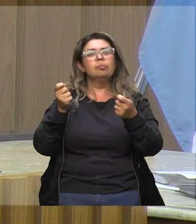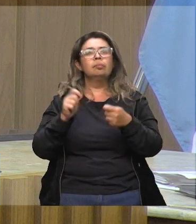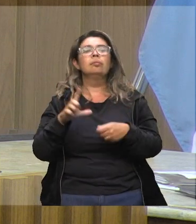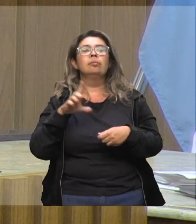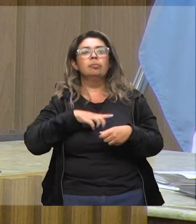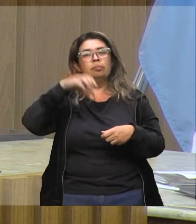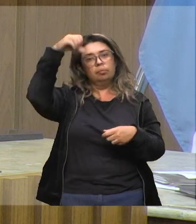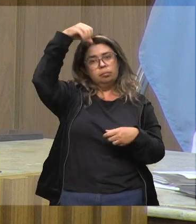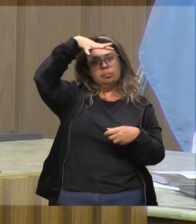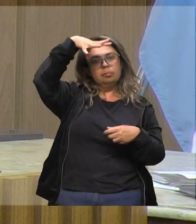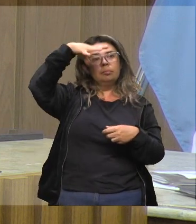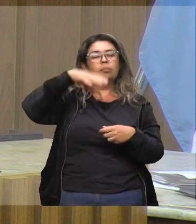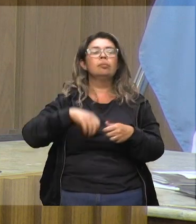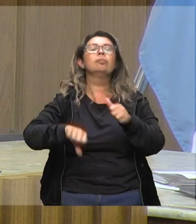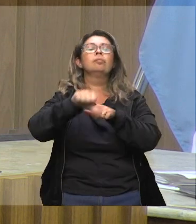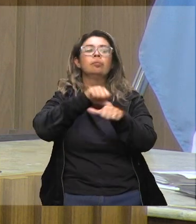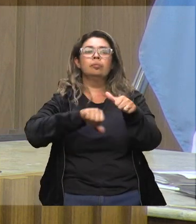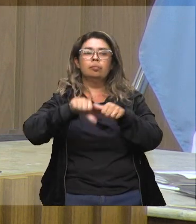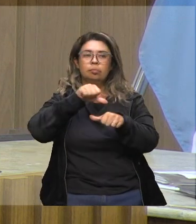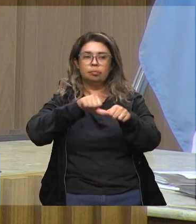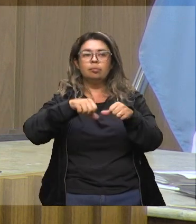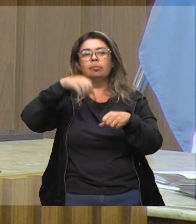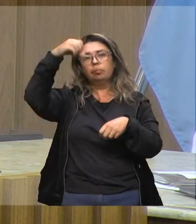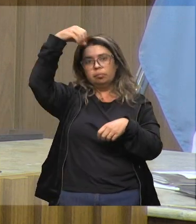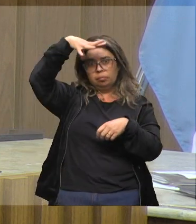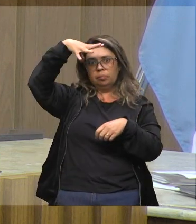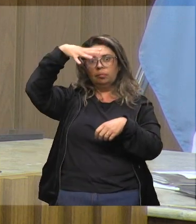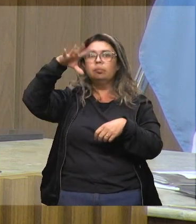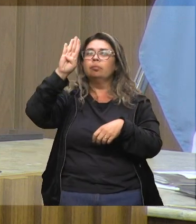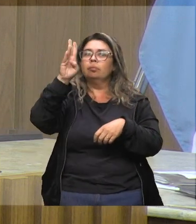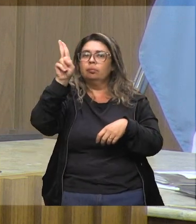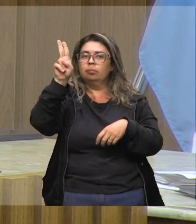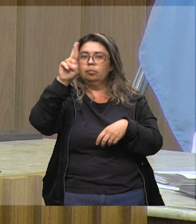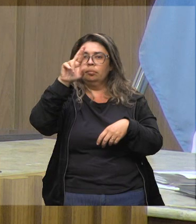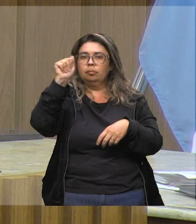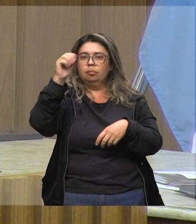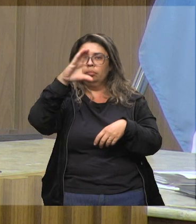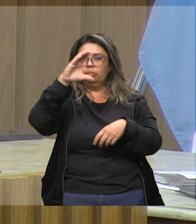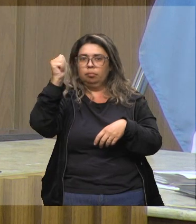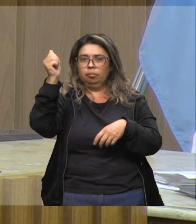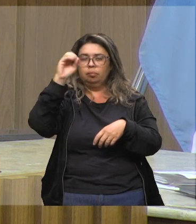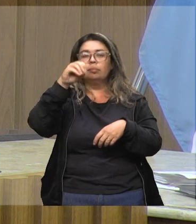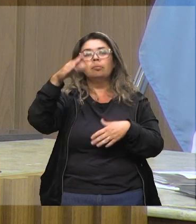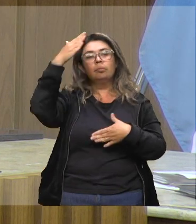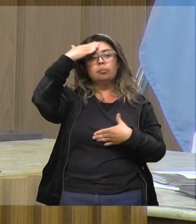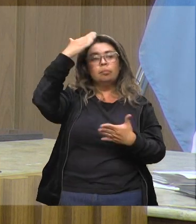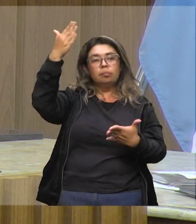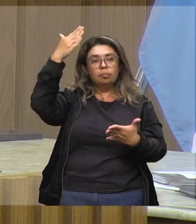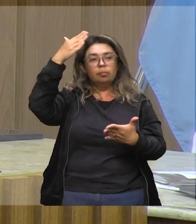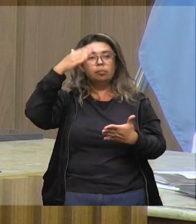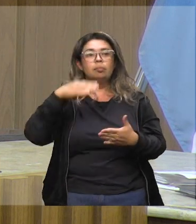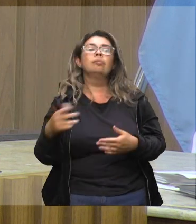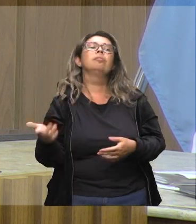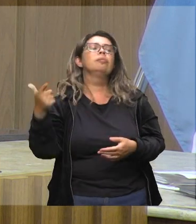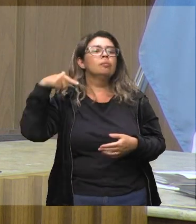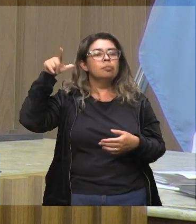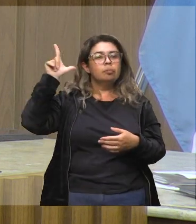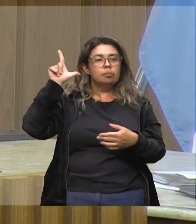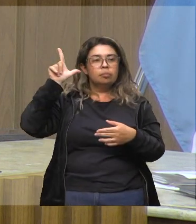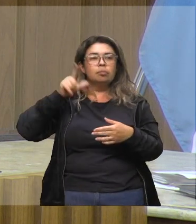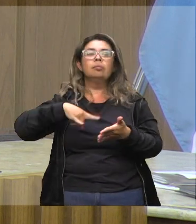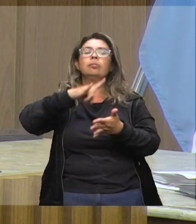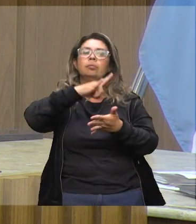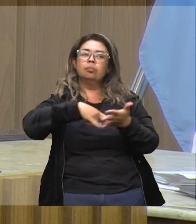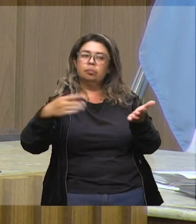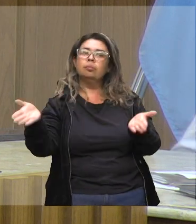iluminação e restaurou a iluminação daquele local. Então, agradeço, Borgato, pelo atendimento. Antes mesmo da documentação chegar para você, você já